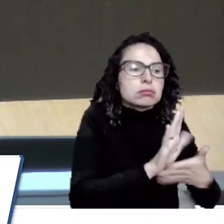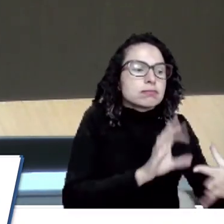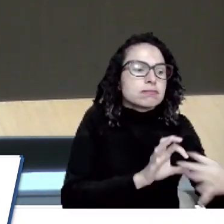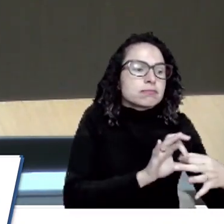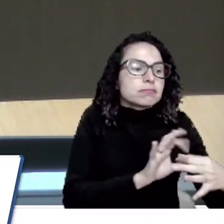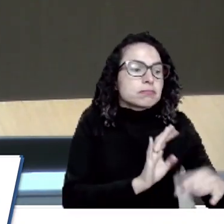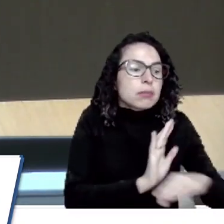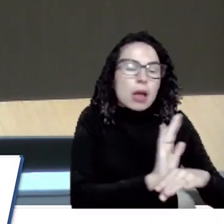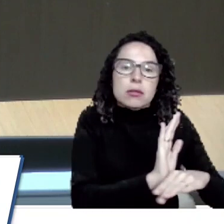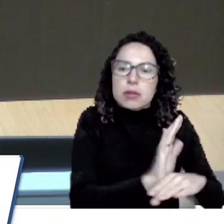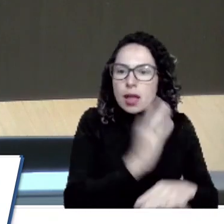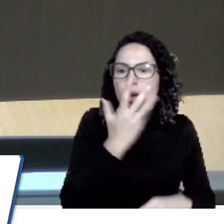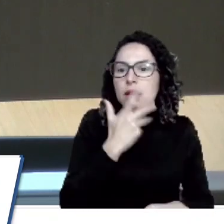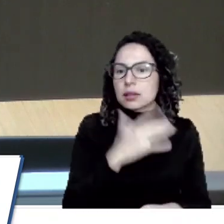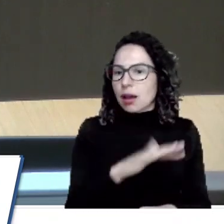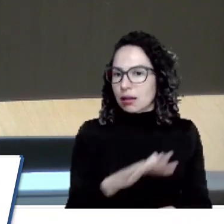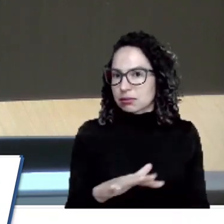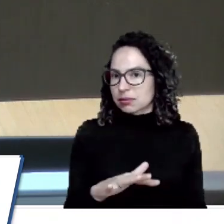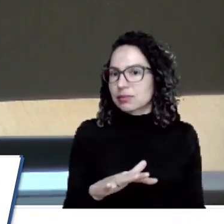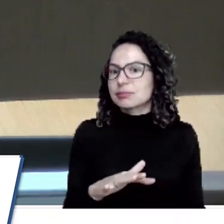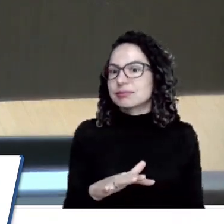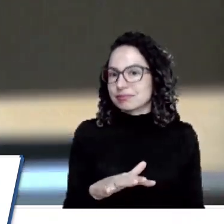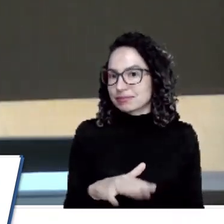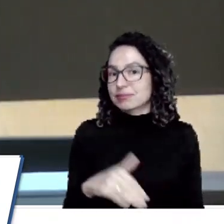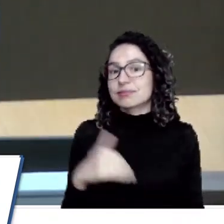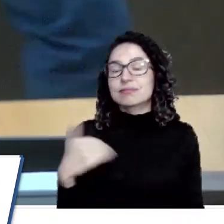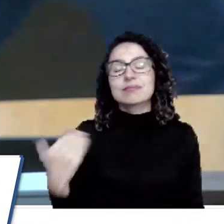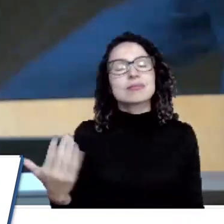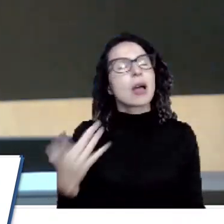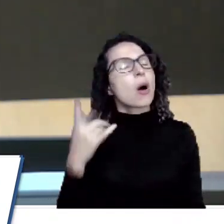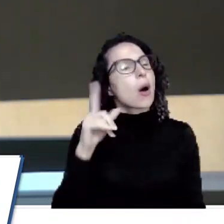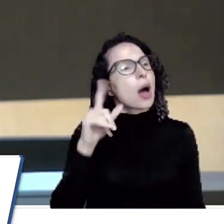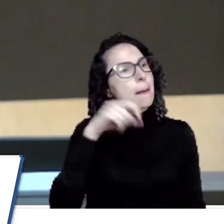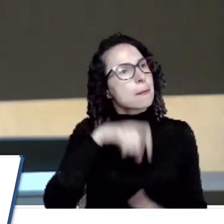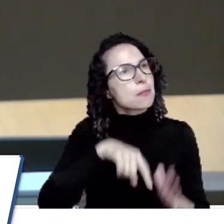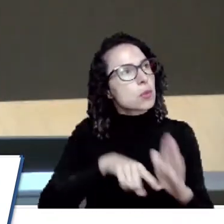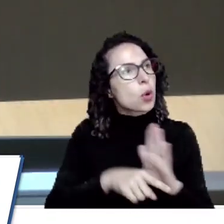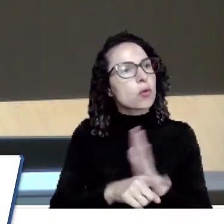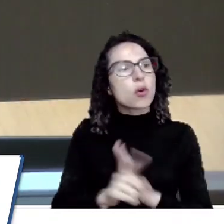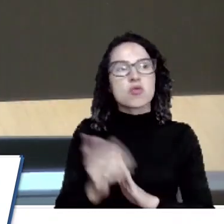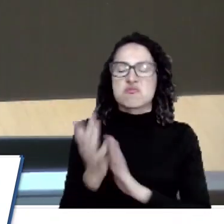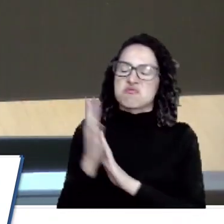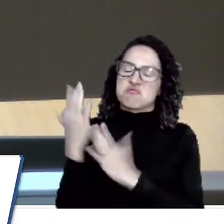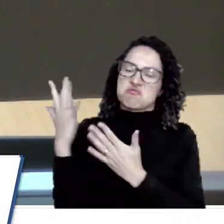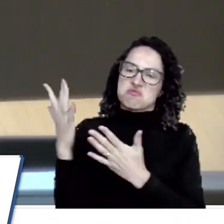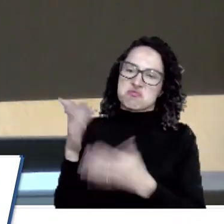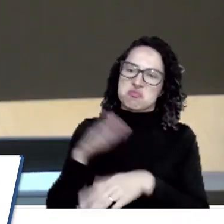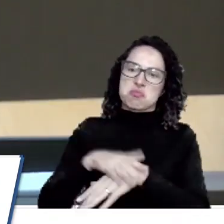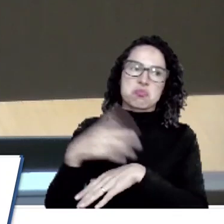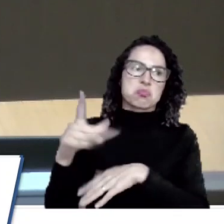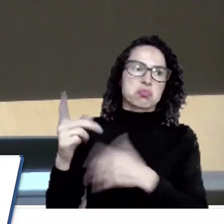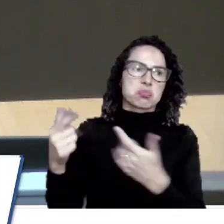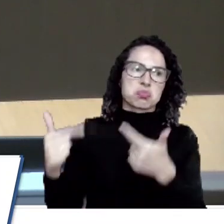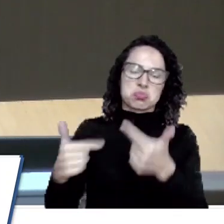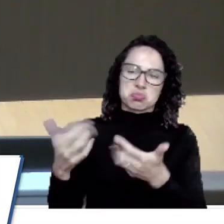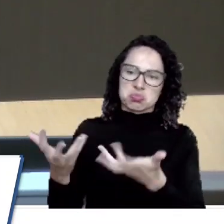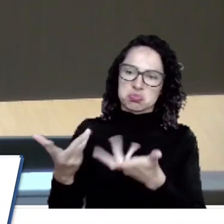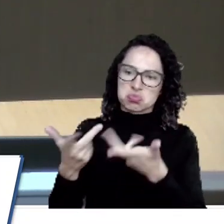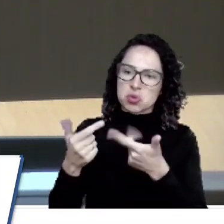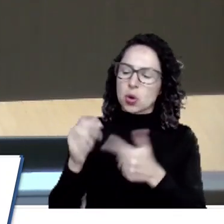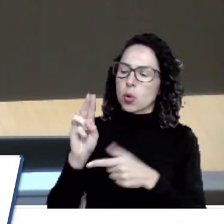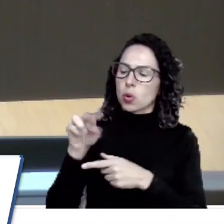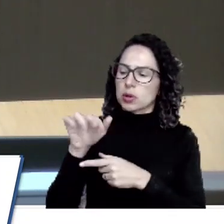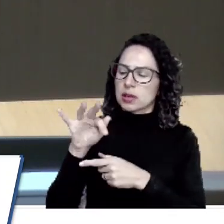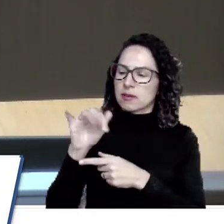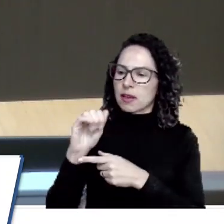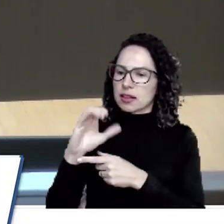Sim. Então, é algo muito profundo. Parabenizo pelo trabalho sendo feito, parabenizo pela Unifacef de